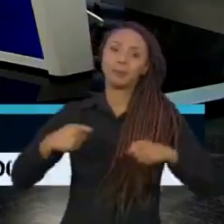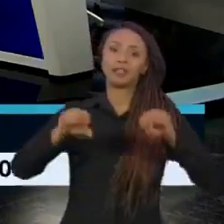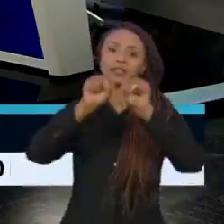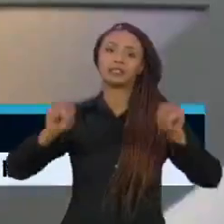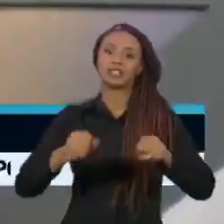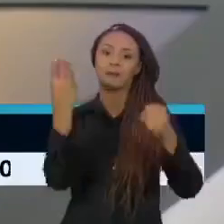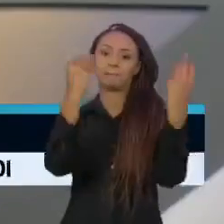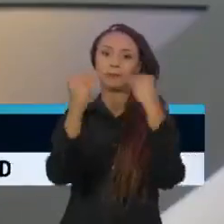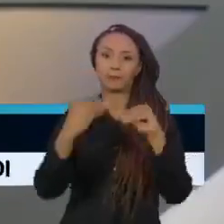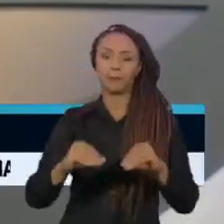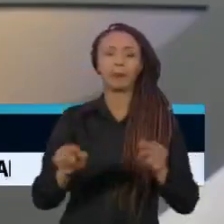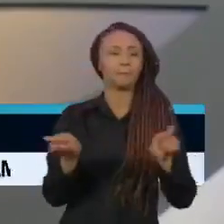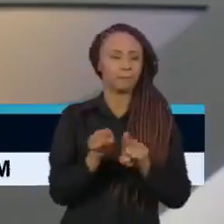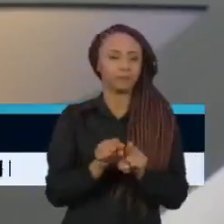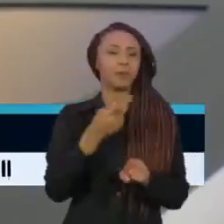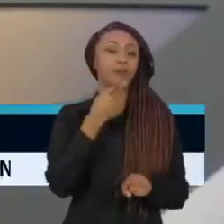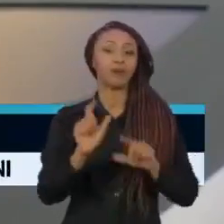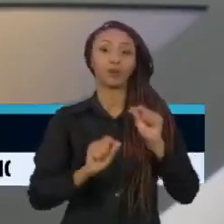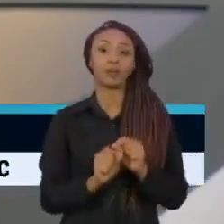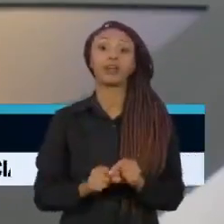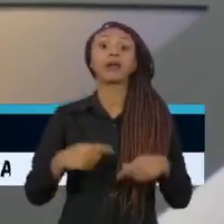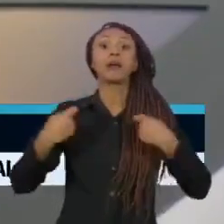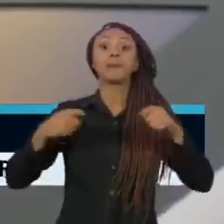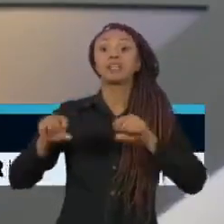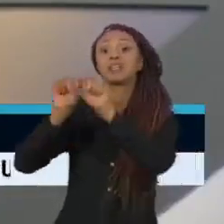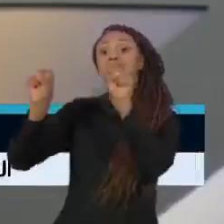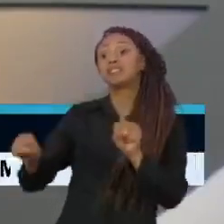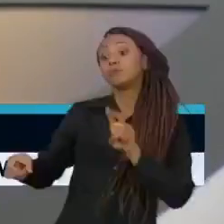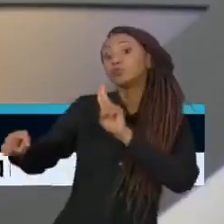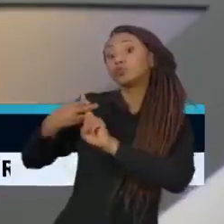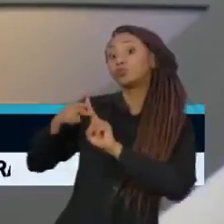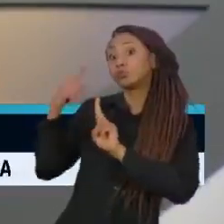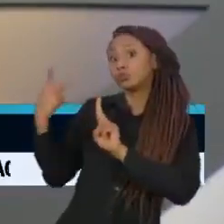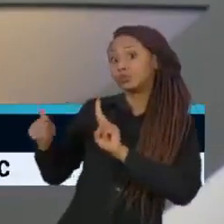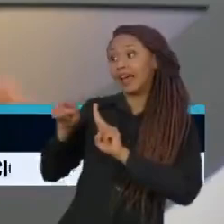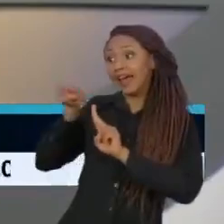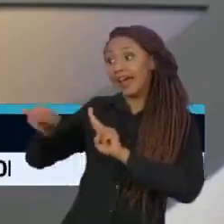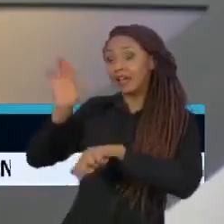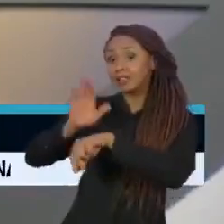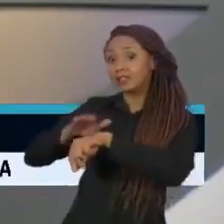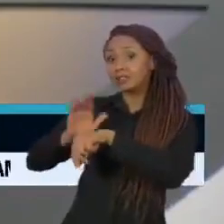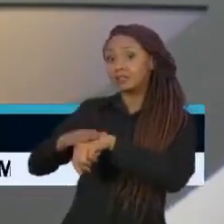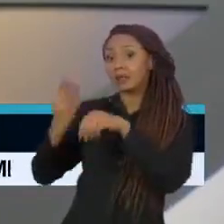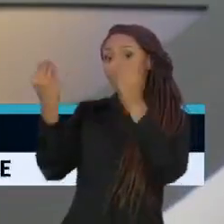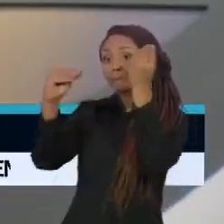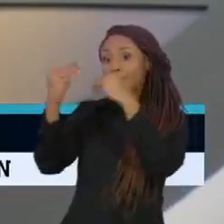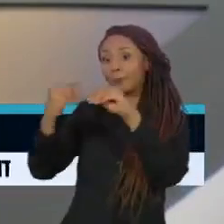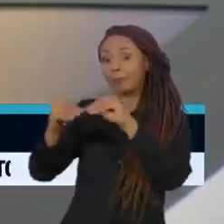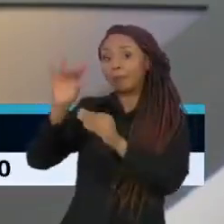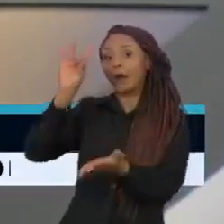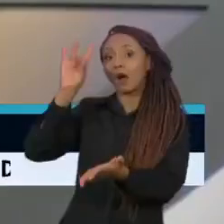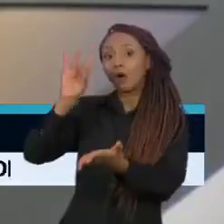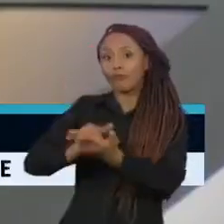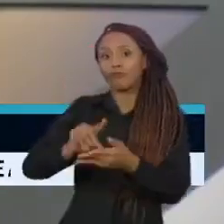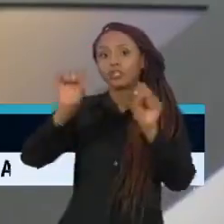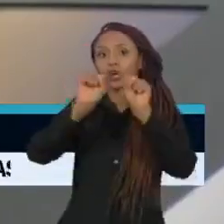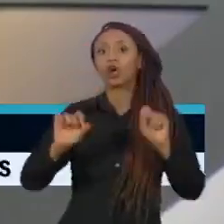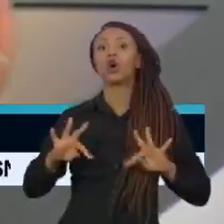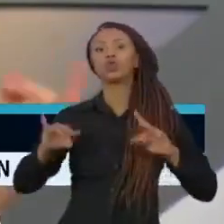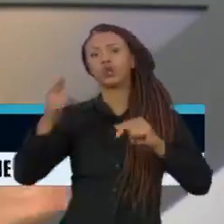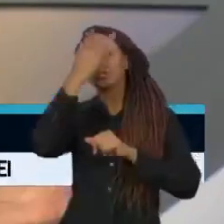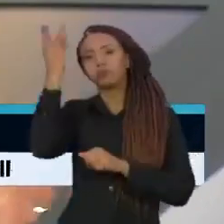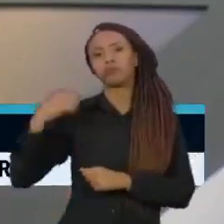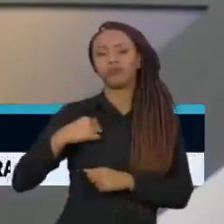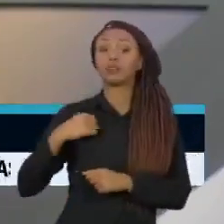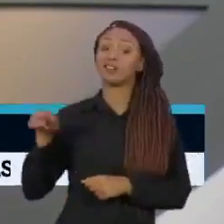ele e o que eles alegam que depende do da tá sujo então DP e eles colocarem oficializar que todos